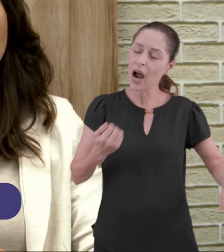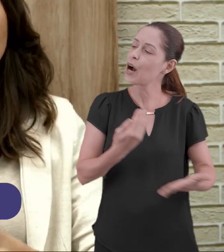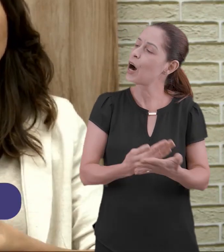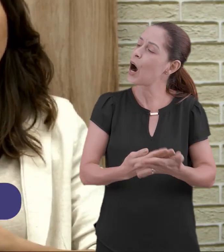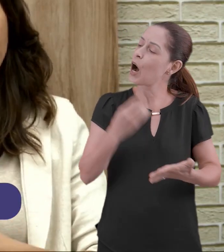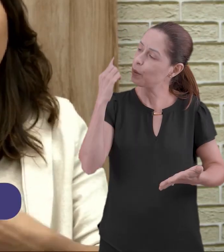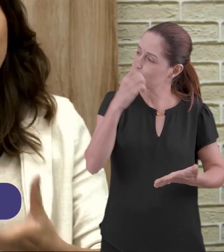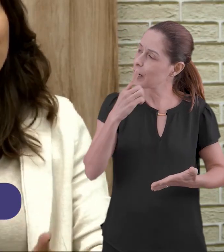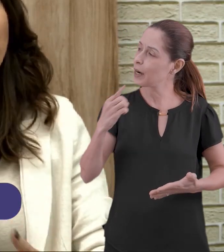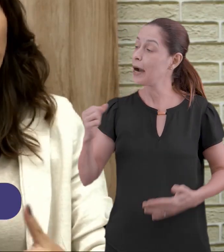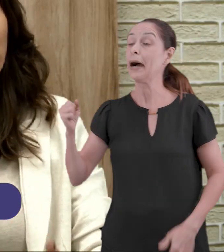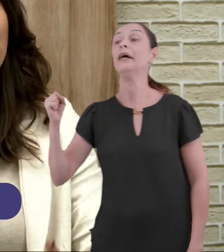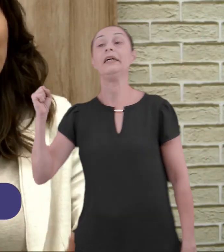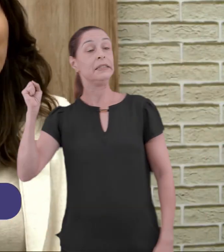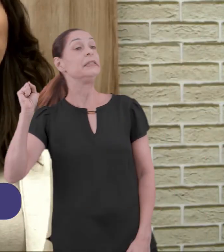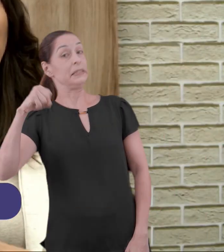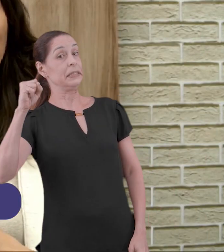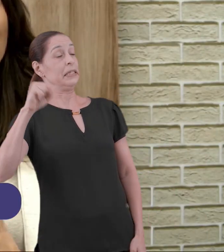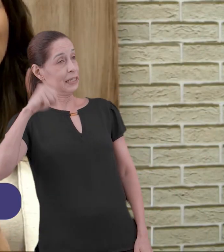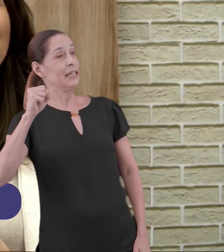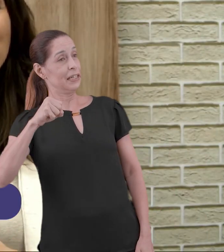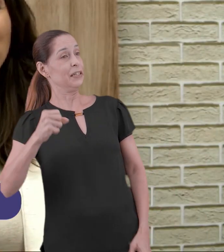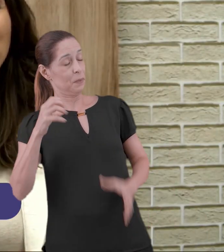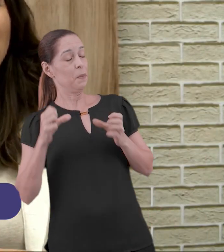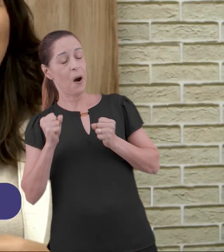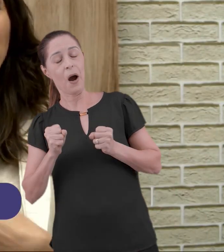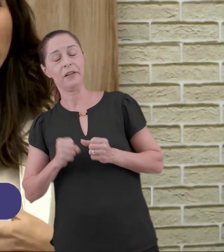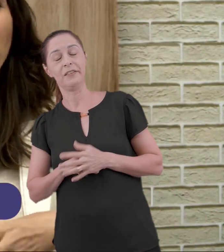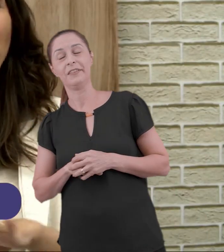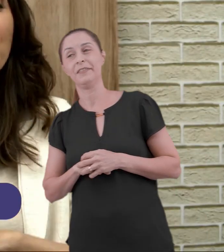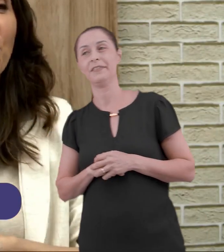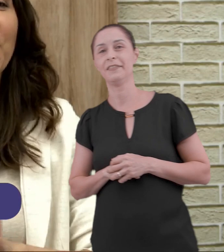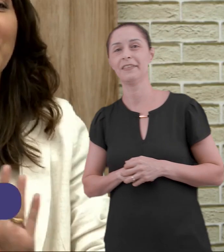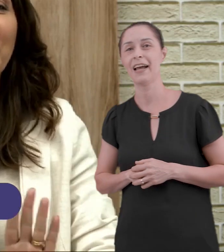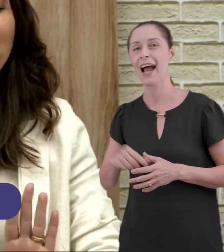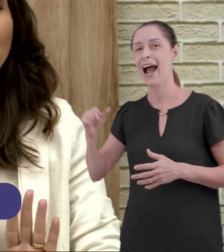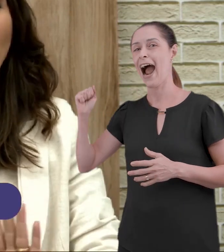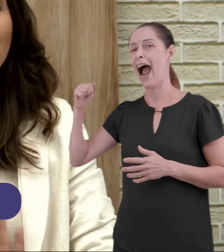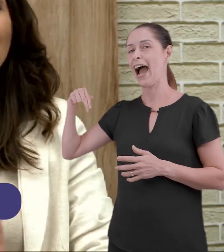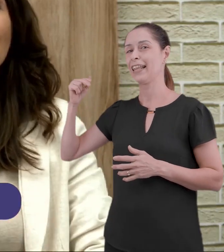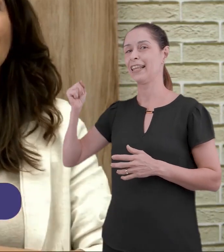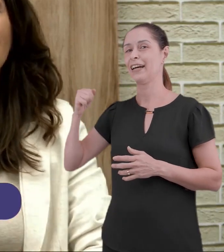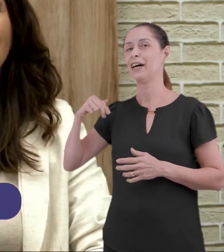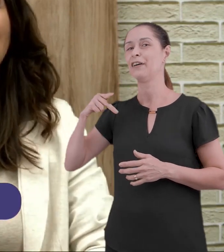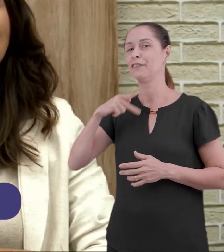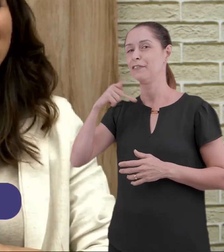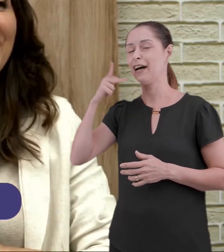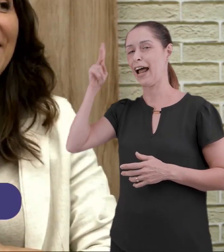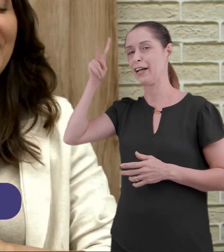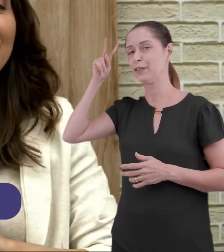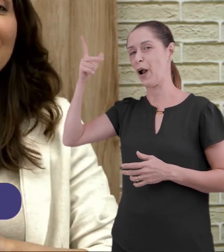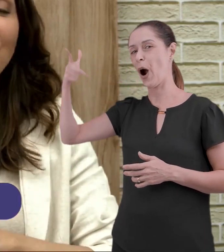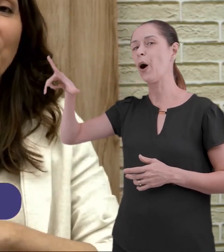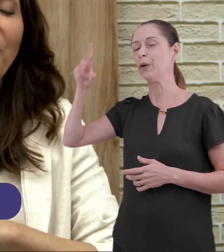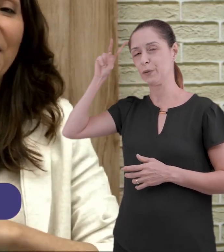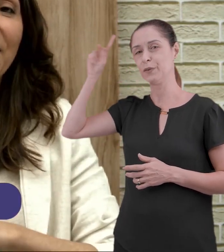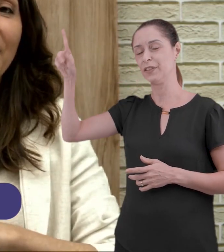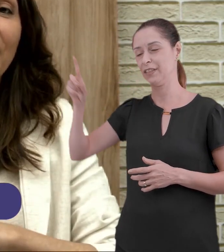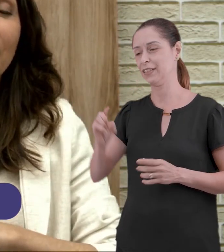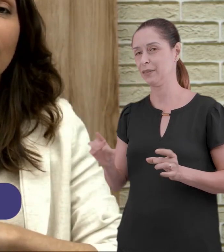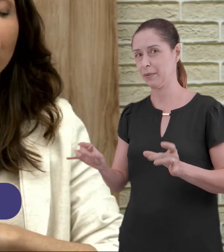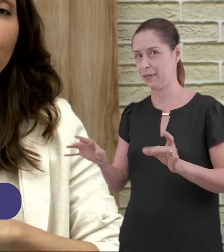isso e ela disse prontamente que sim, que ela deixaria sim. Ela vai contar a história dela aqui num outro dia também. E aí,